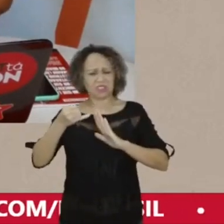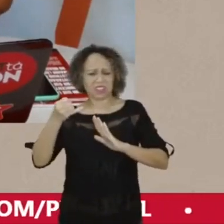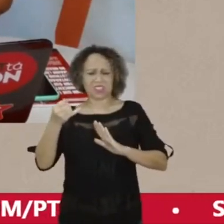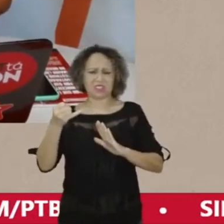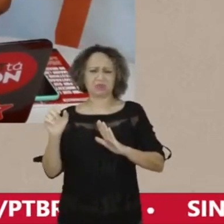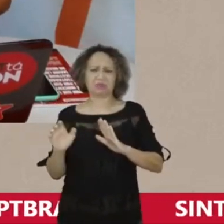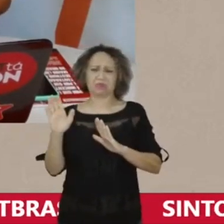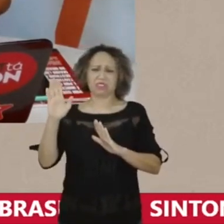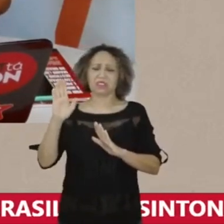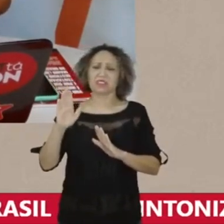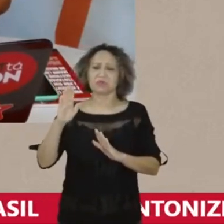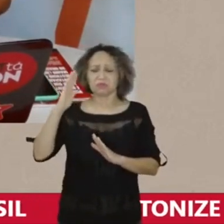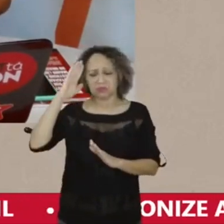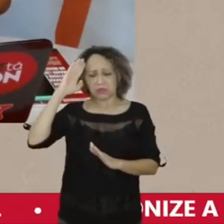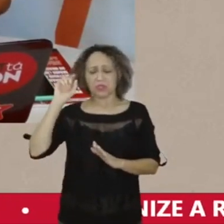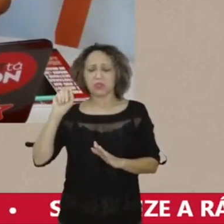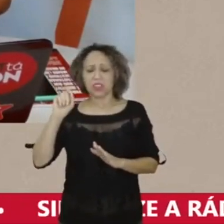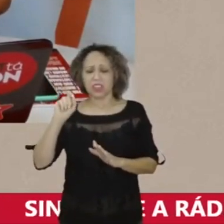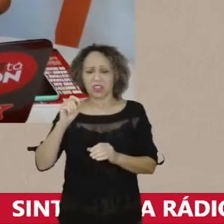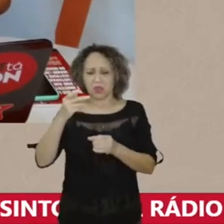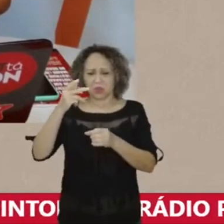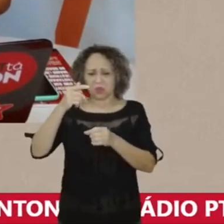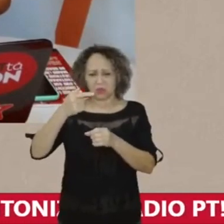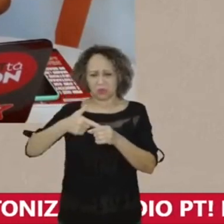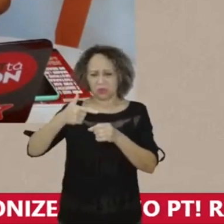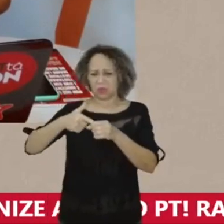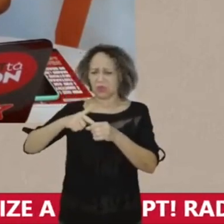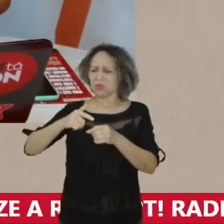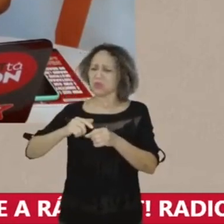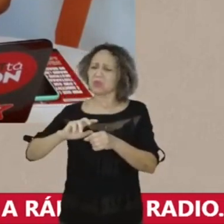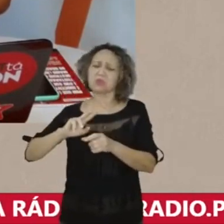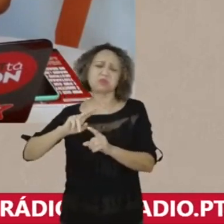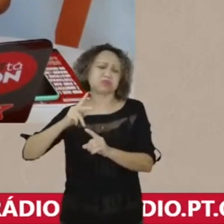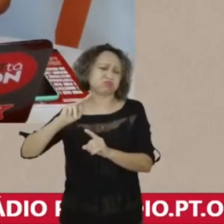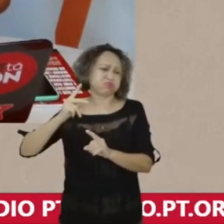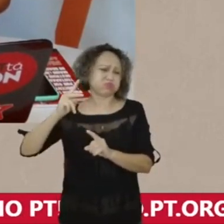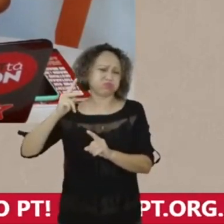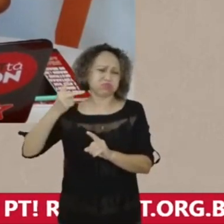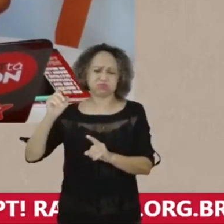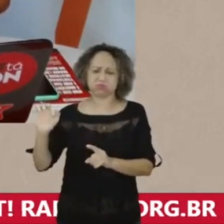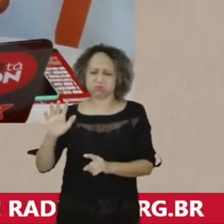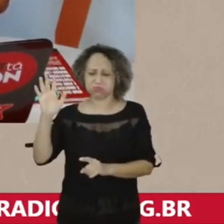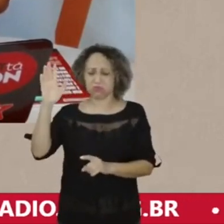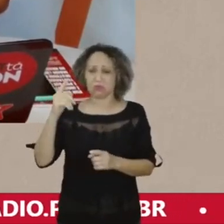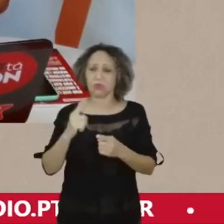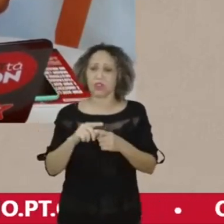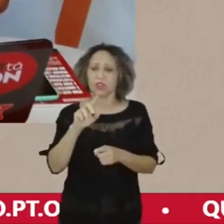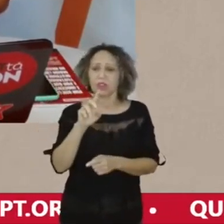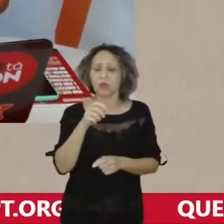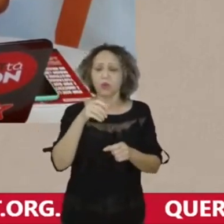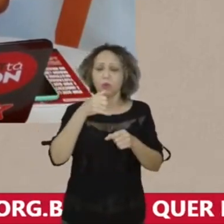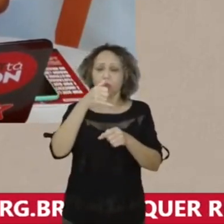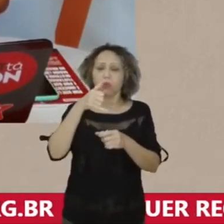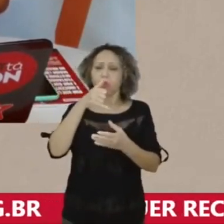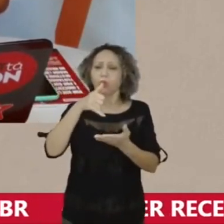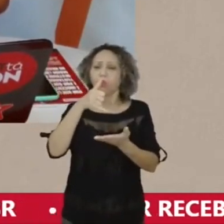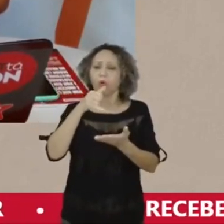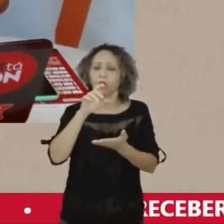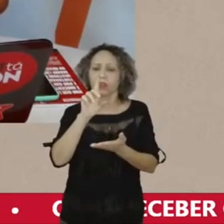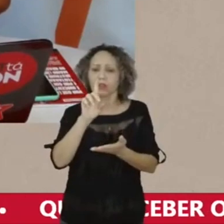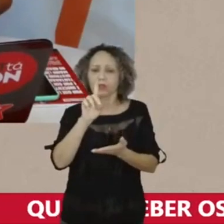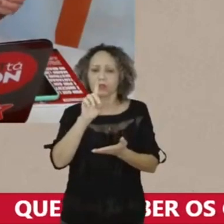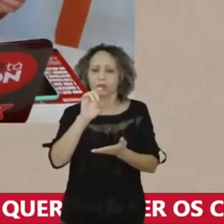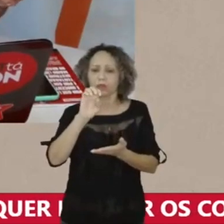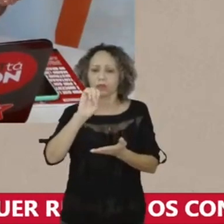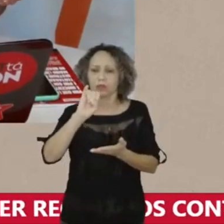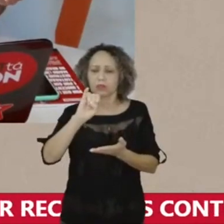do aumento de preços de combustíveis e, como eu disse, com um efeito generalizado, porque o diesel ele afeta toda a cadeia produtiva da